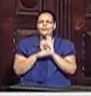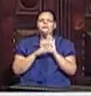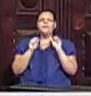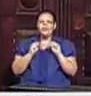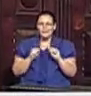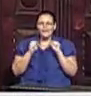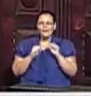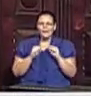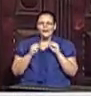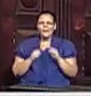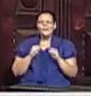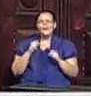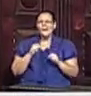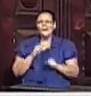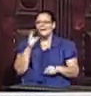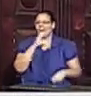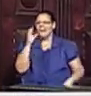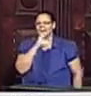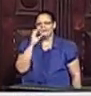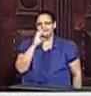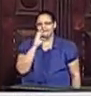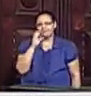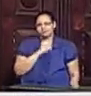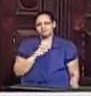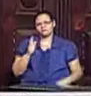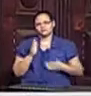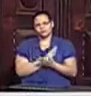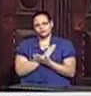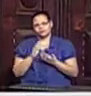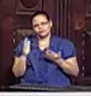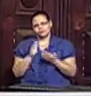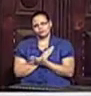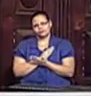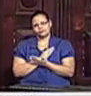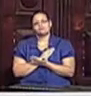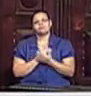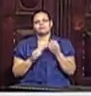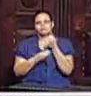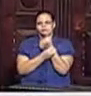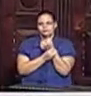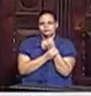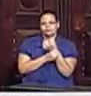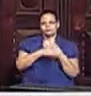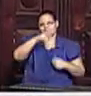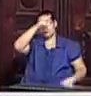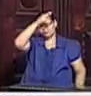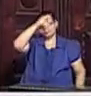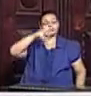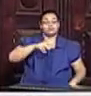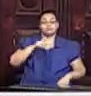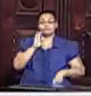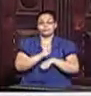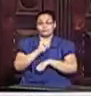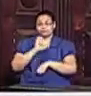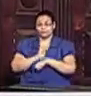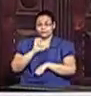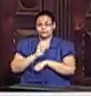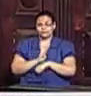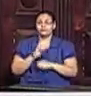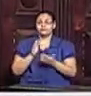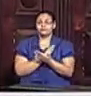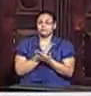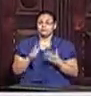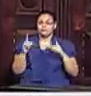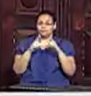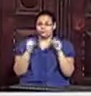ser adotadas de maneira muito rápida, algumas por parte das forças de segurança do Estado, algumas que teremos que requerer em Brasília